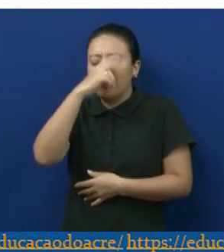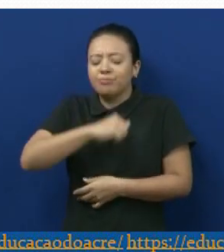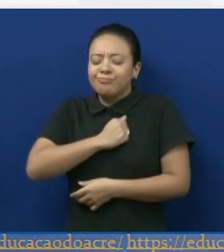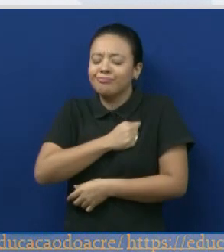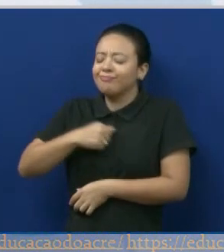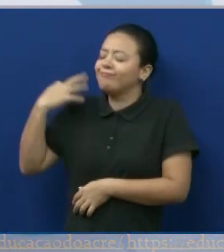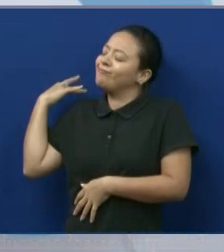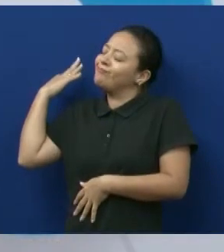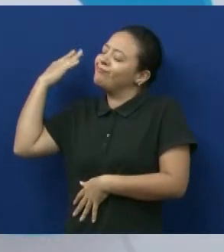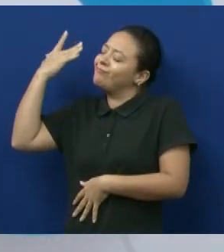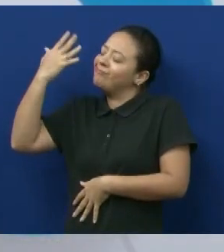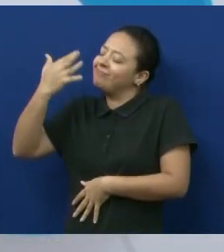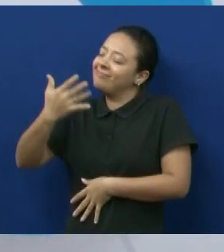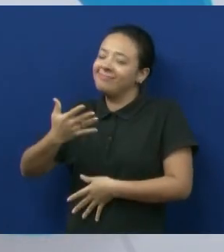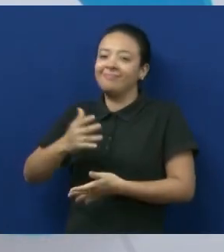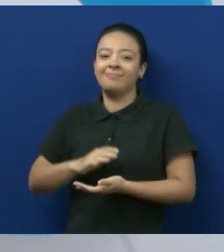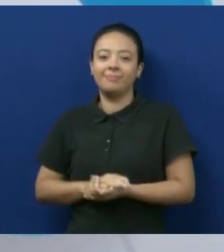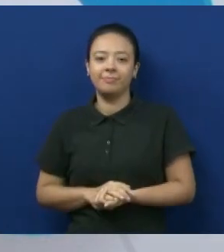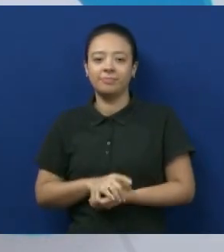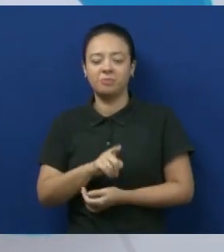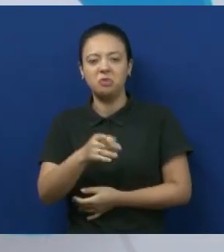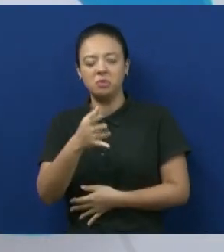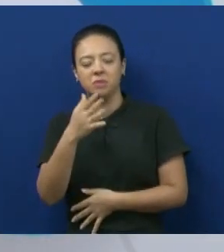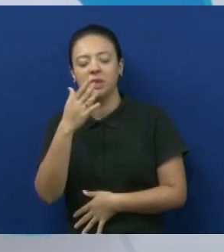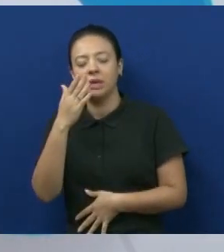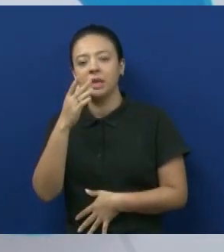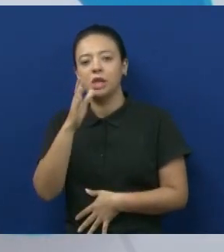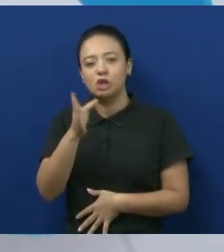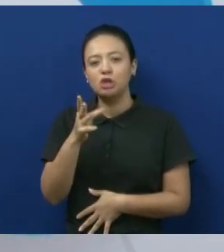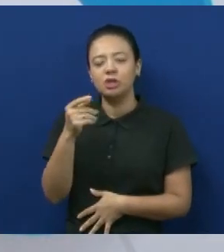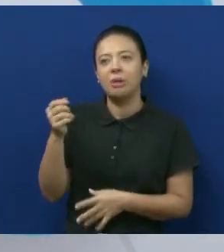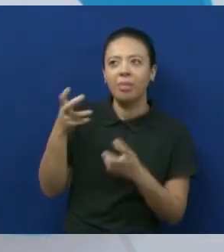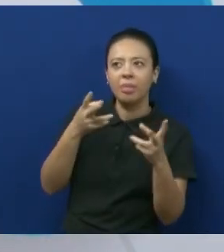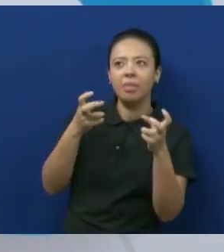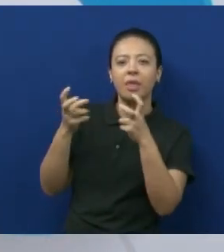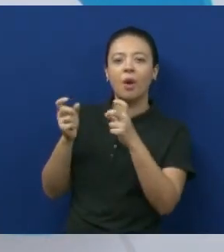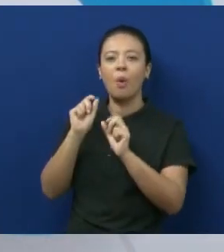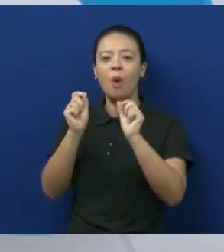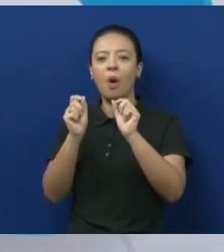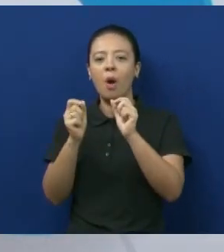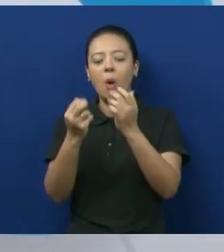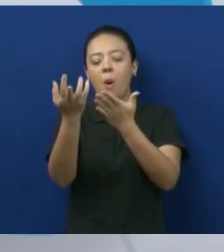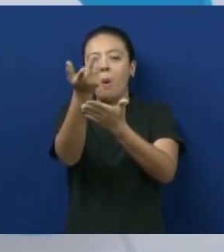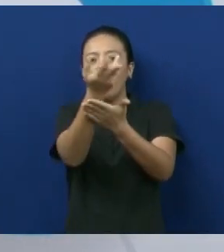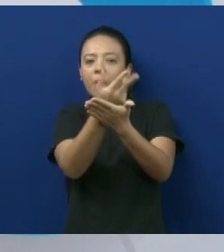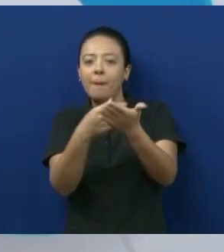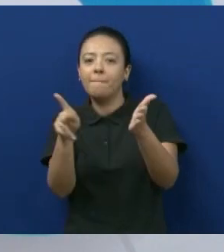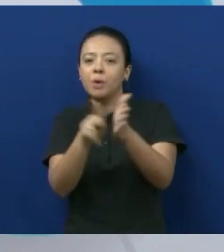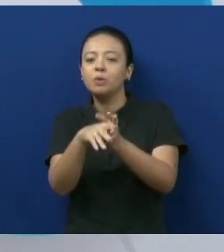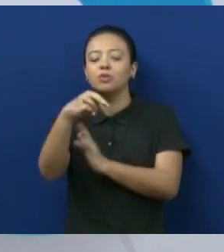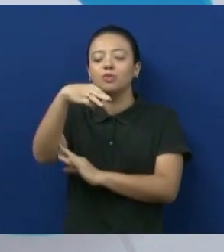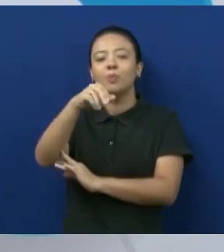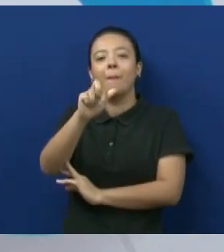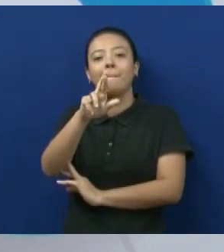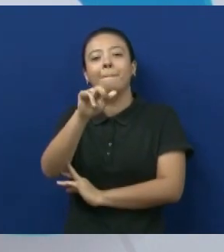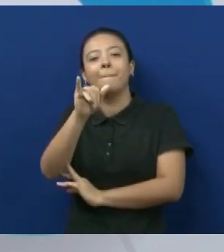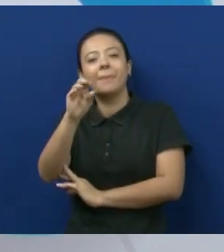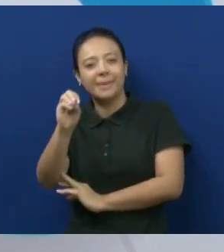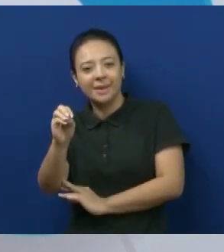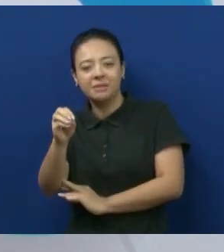mim. Com certeza você já deve ter visto e ouvido esse poema de Mário de Sá Carneiro e tantos